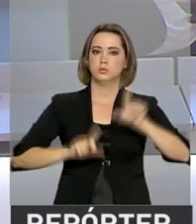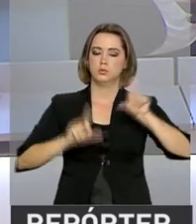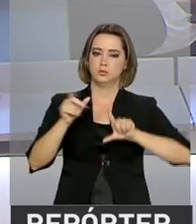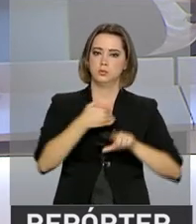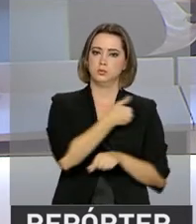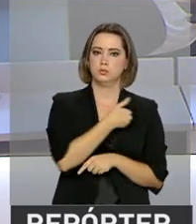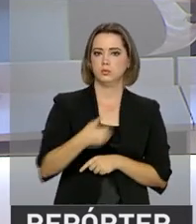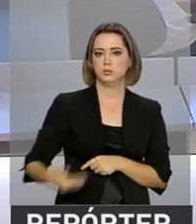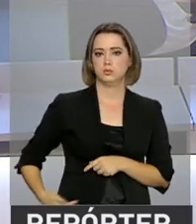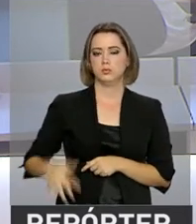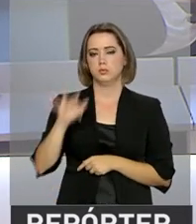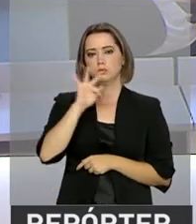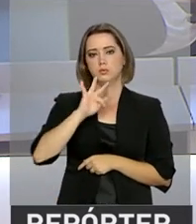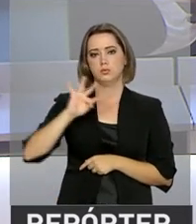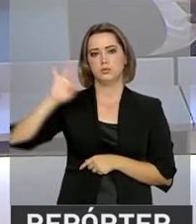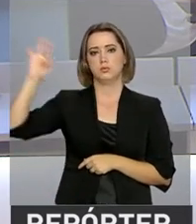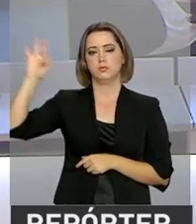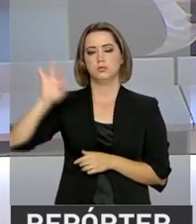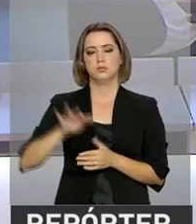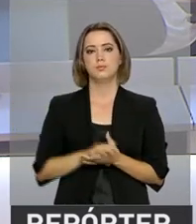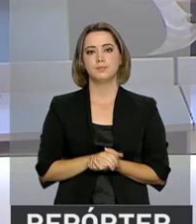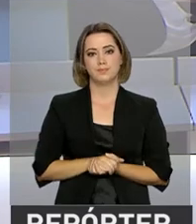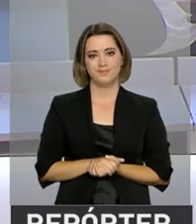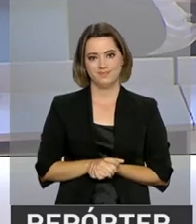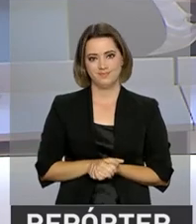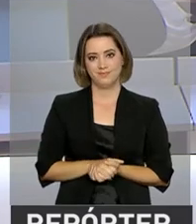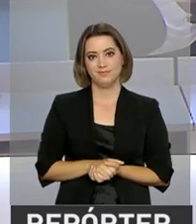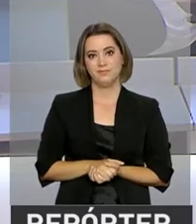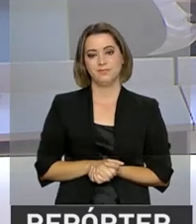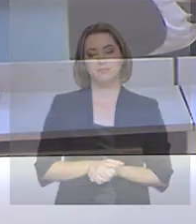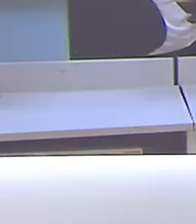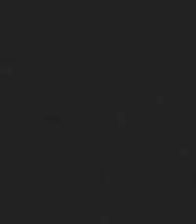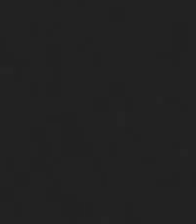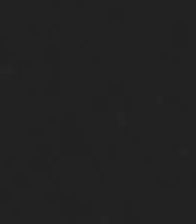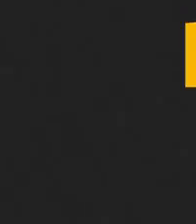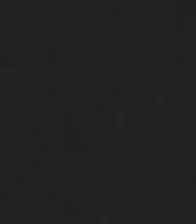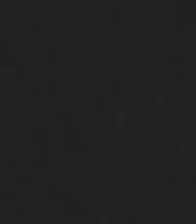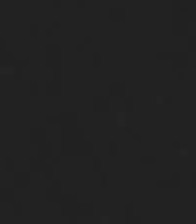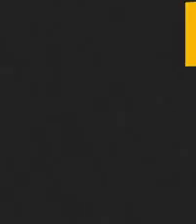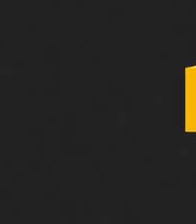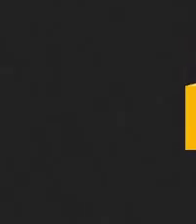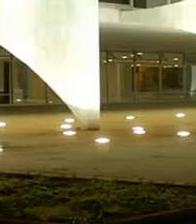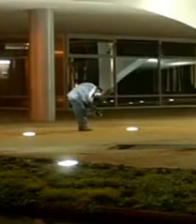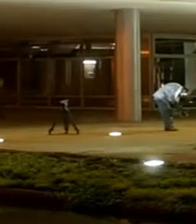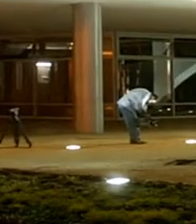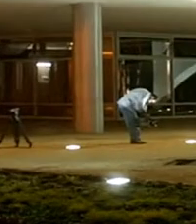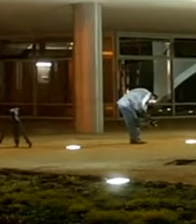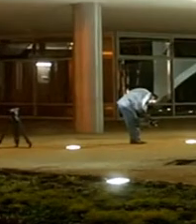Continue com a gente na NBR, a TV do Governo Federal.